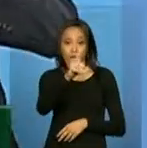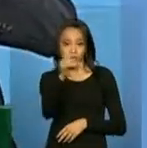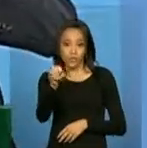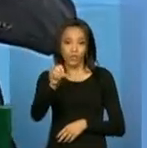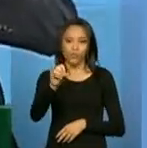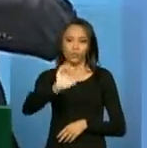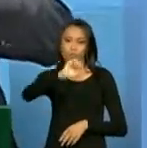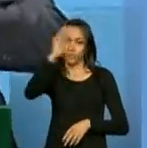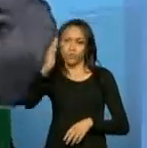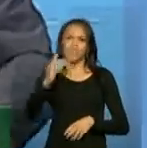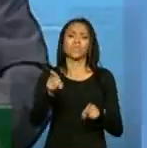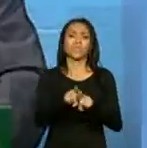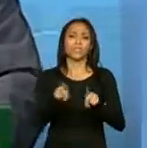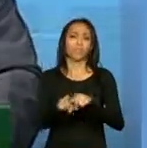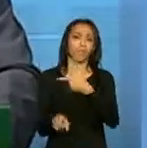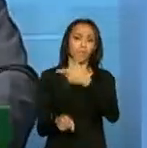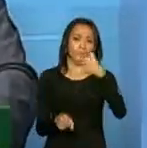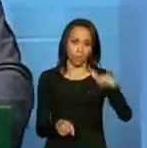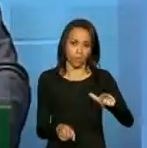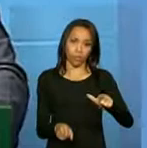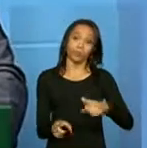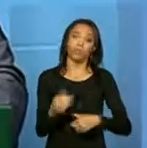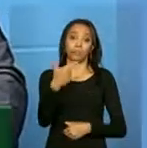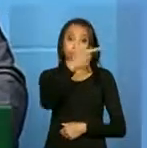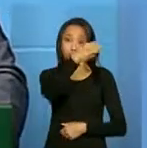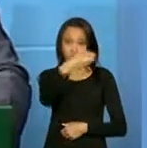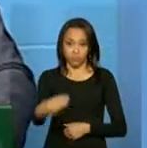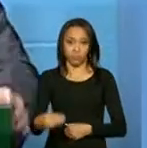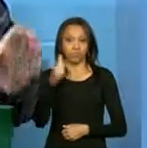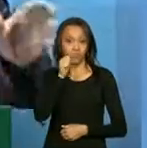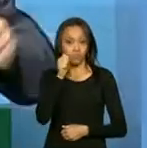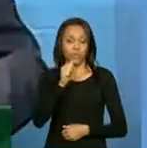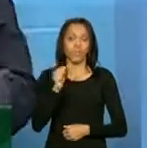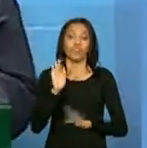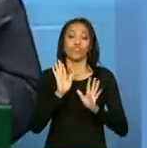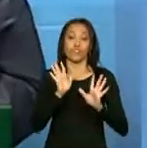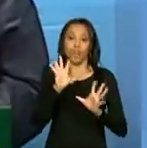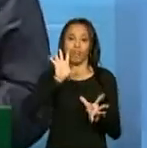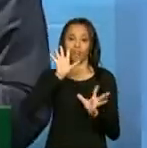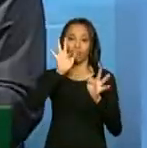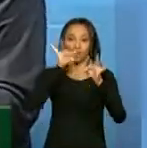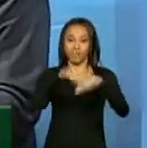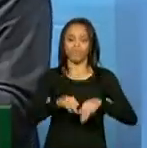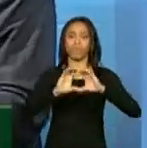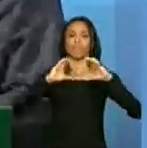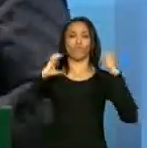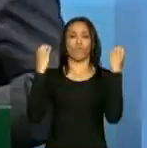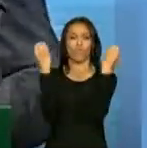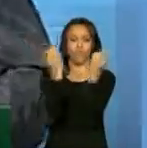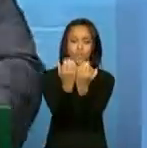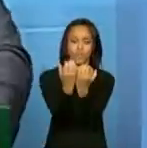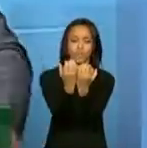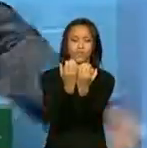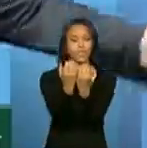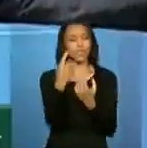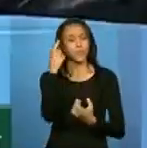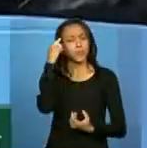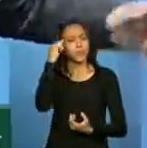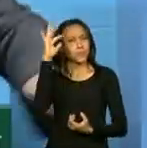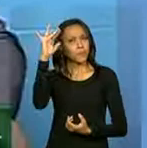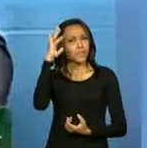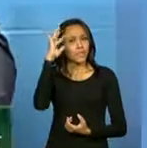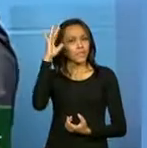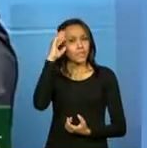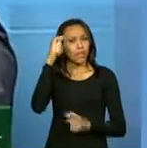ministros Campelo e Dias. Chegamos aqui ao final dessa conferência. Eu gostaria de pensar como eram as coisas